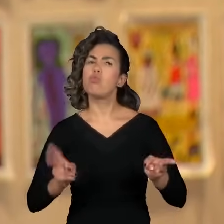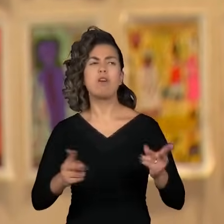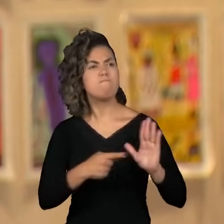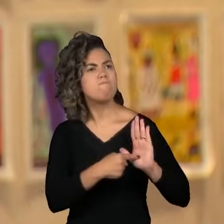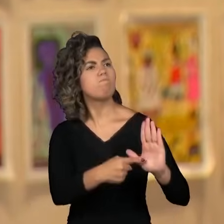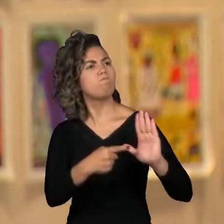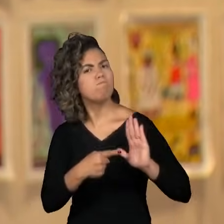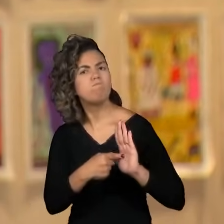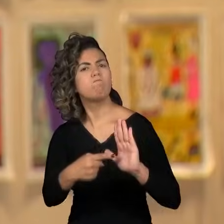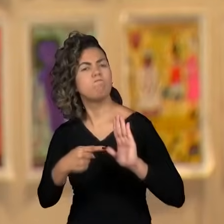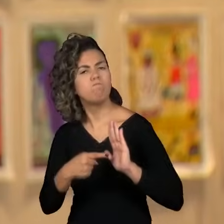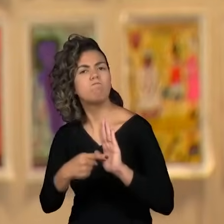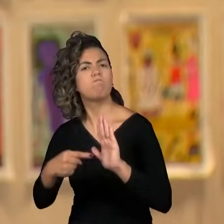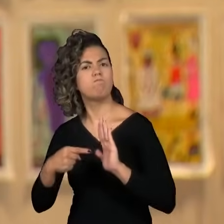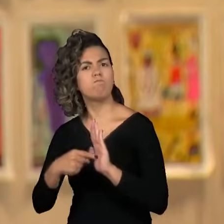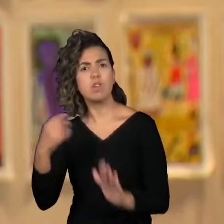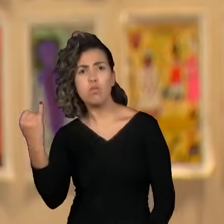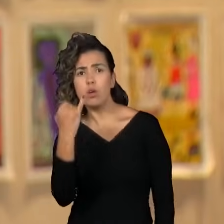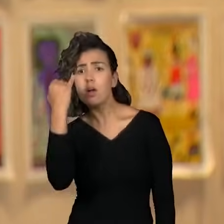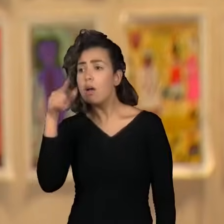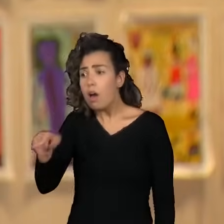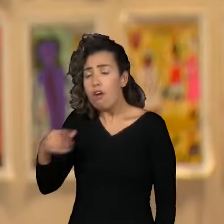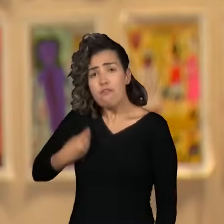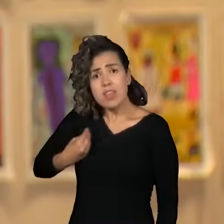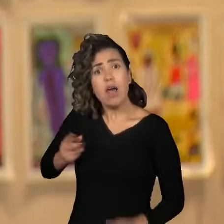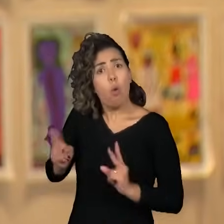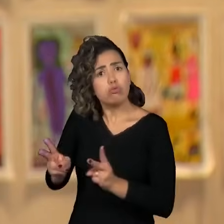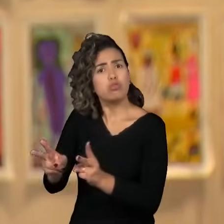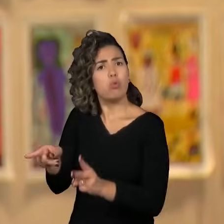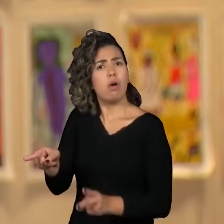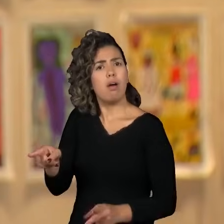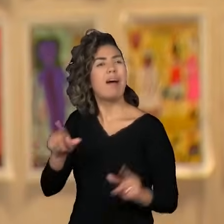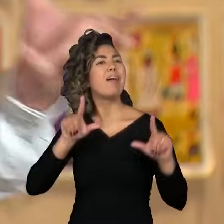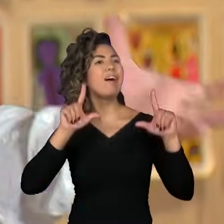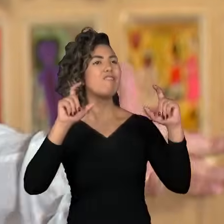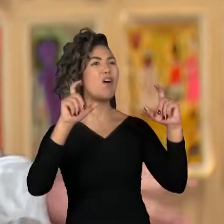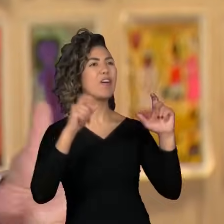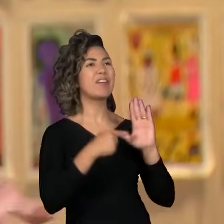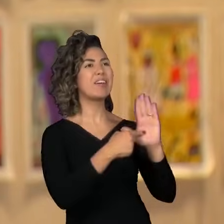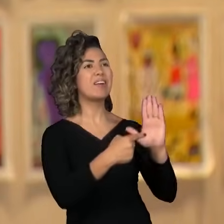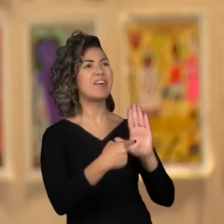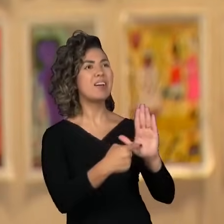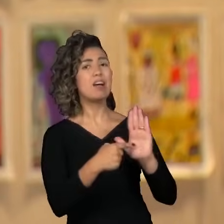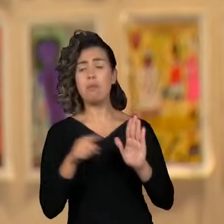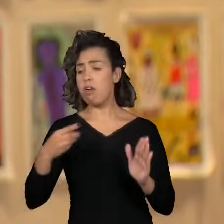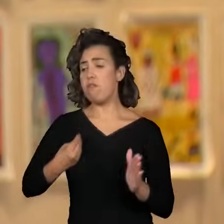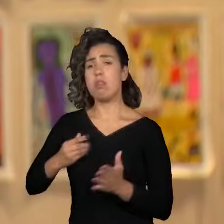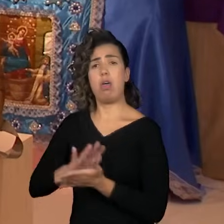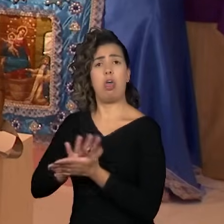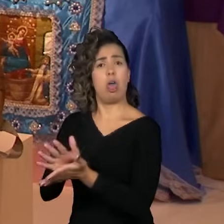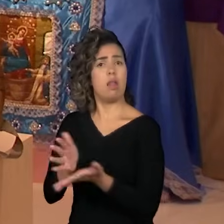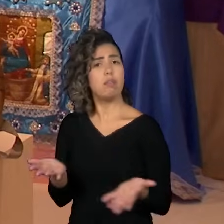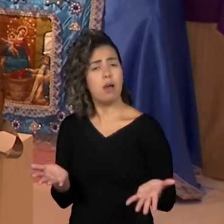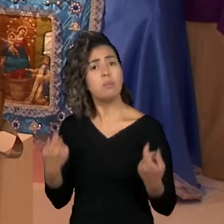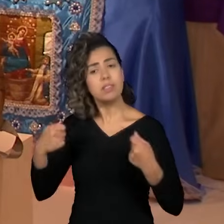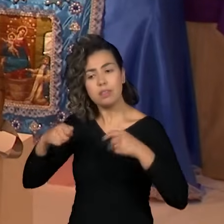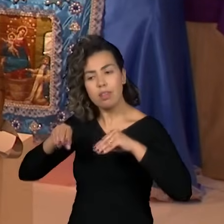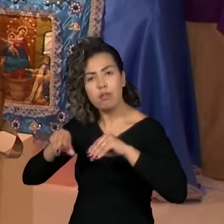de continuidade da vida daquele povo. E essa continuidade depende da preservação do seu território.